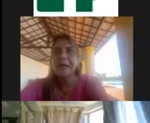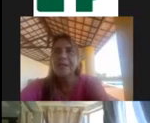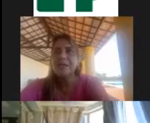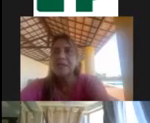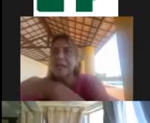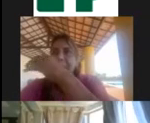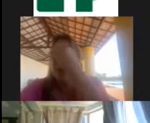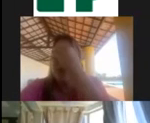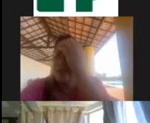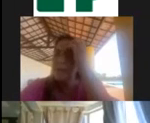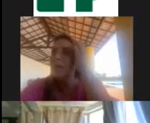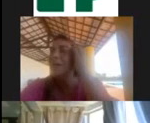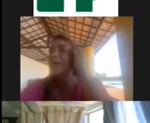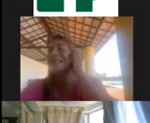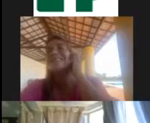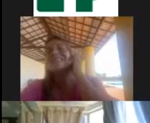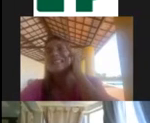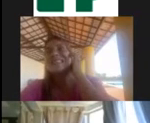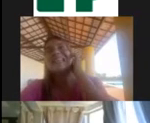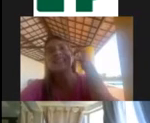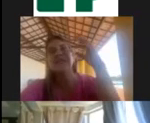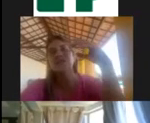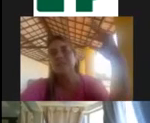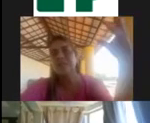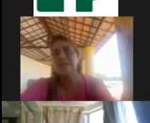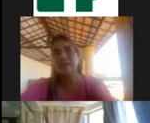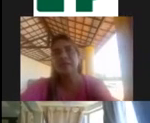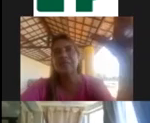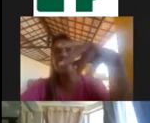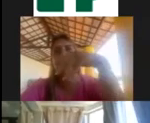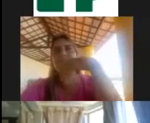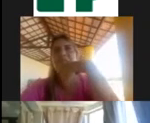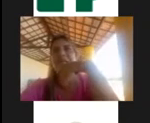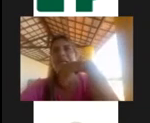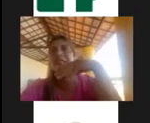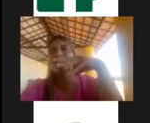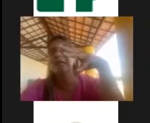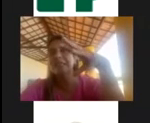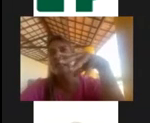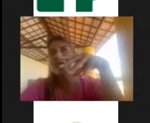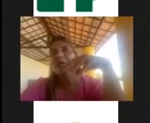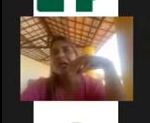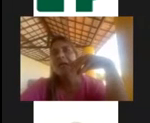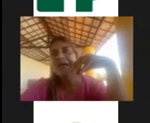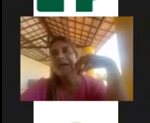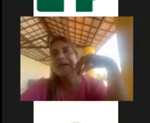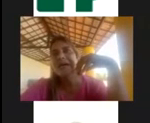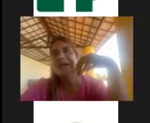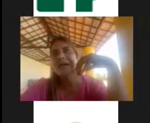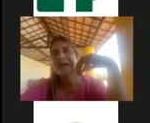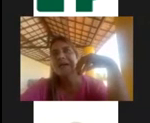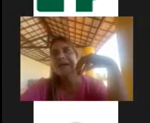Porque antes, as clínicas de mediação das universidades,